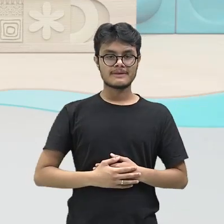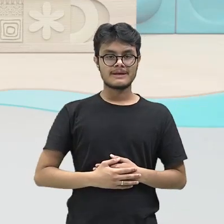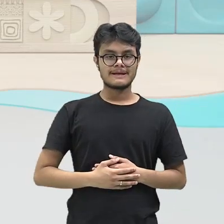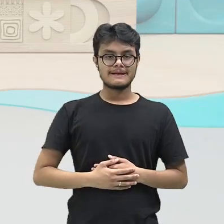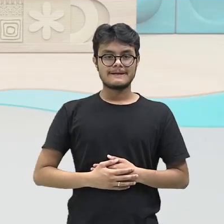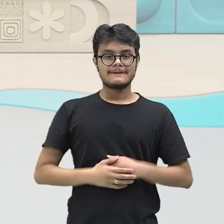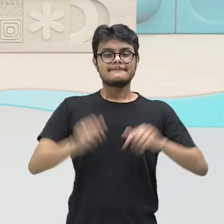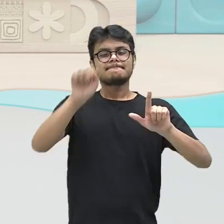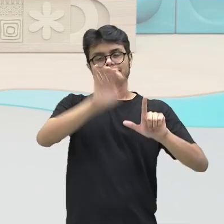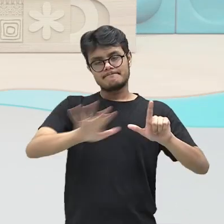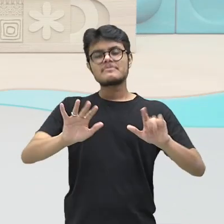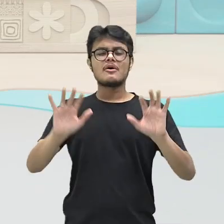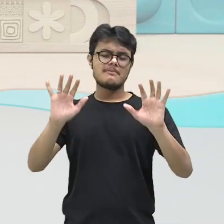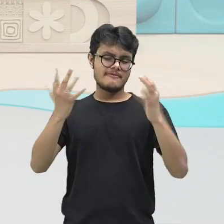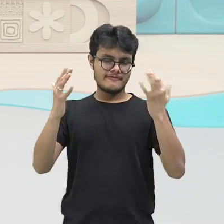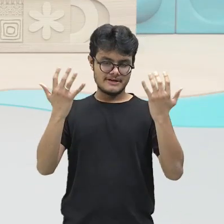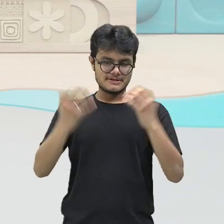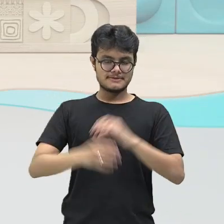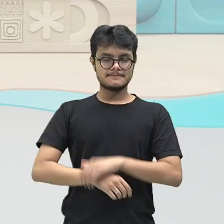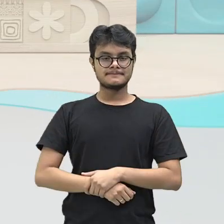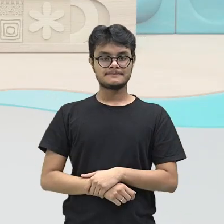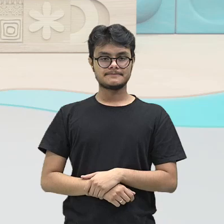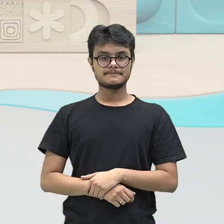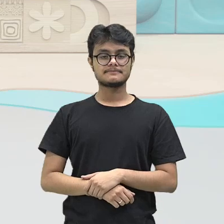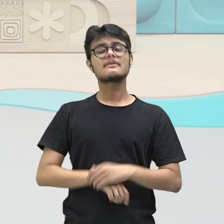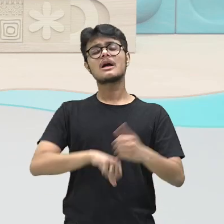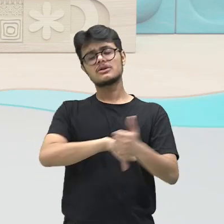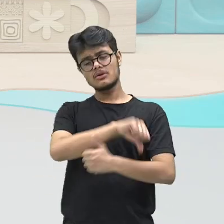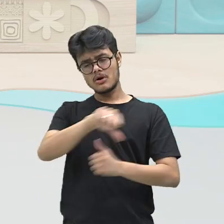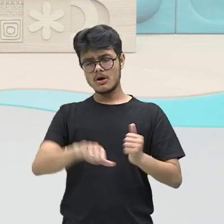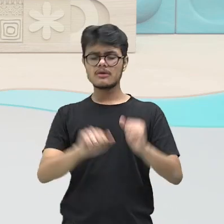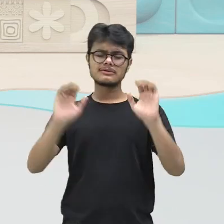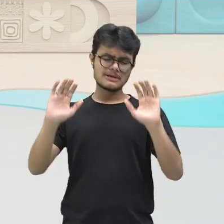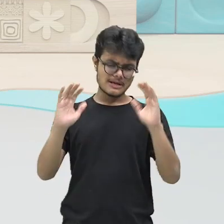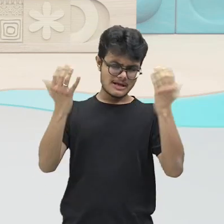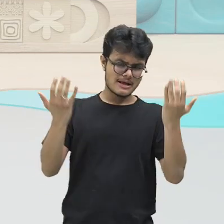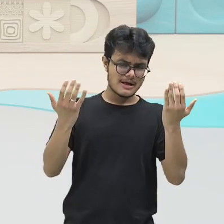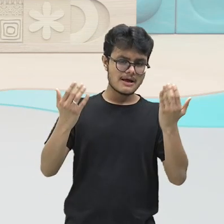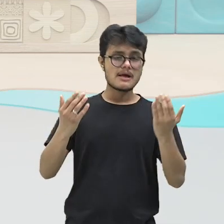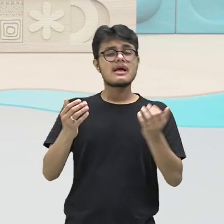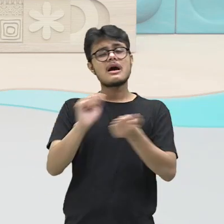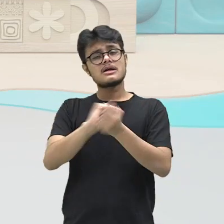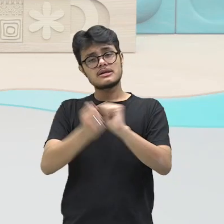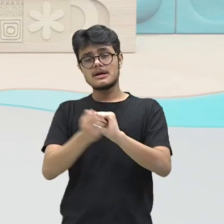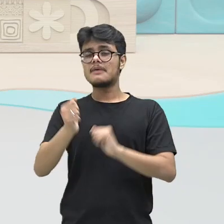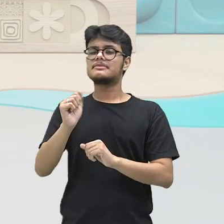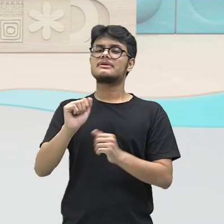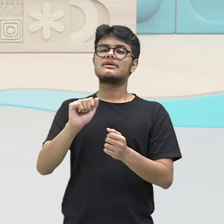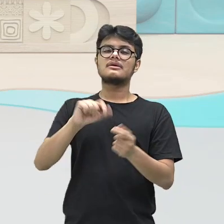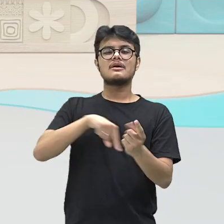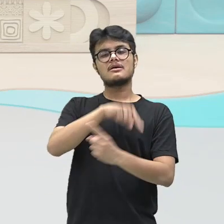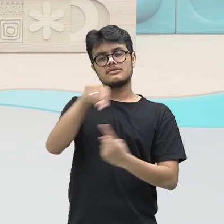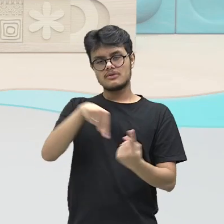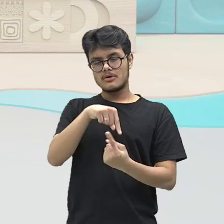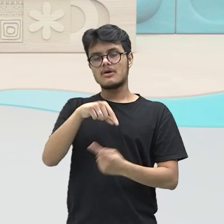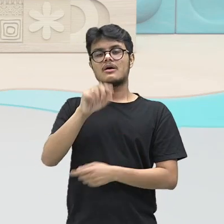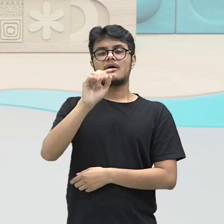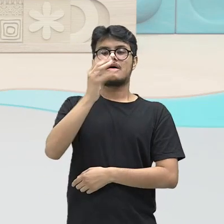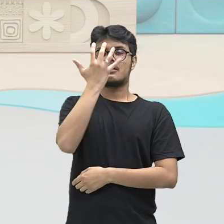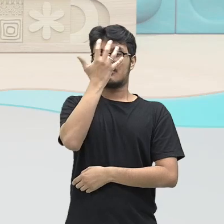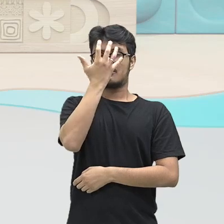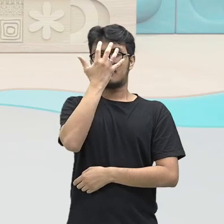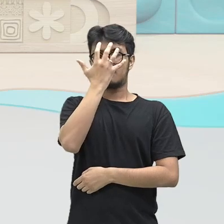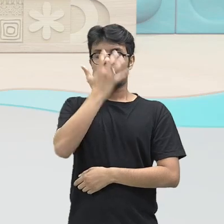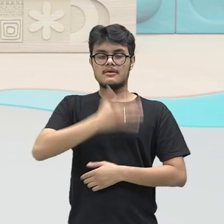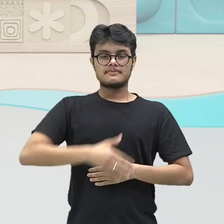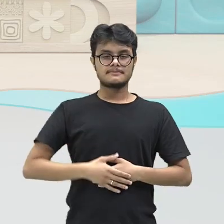Essa festividade. E ela foi se transformando e foi dando origem ao carnaval brasileiro, nas diferentes formas que a gente se conhece